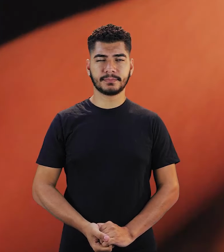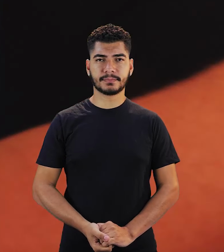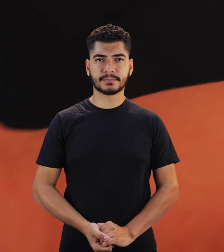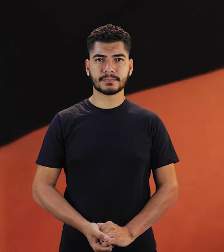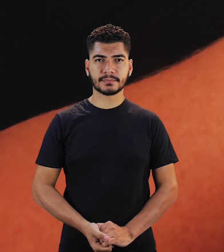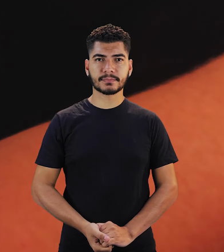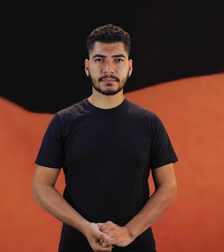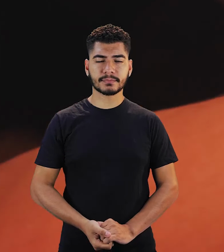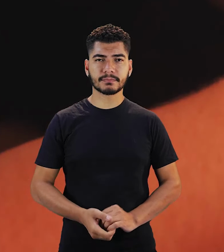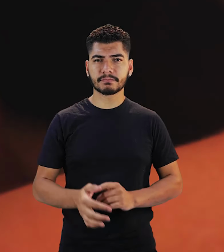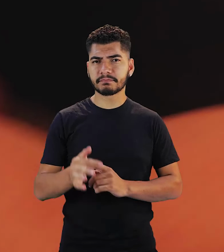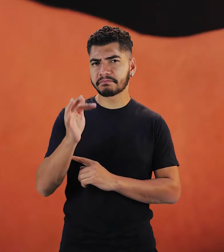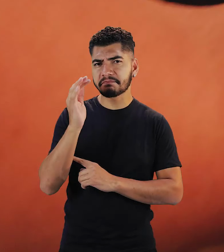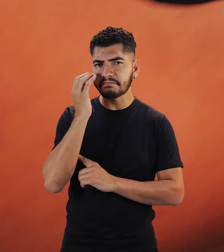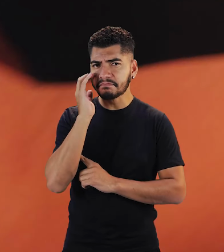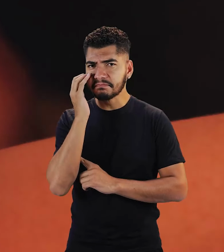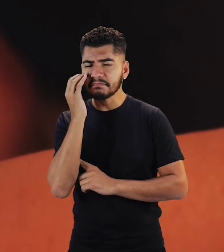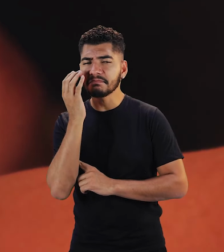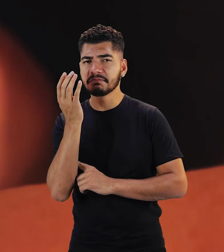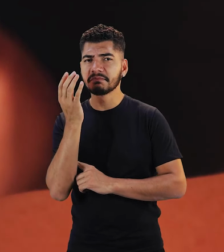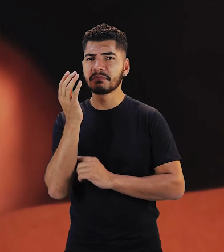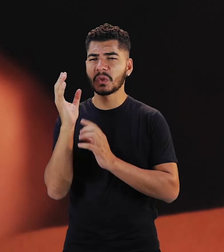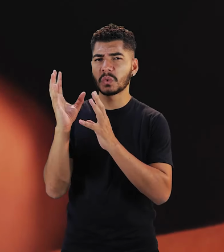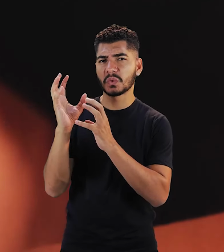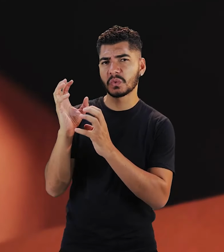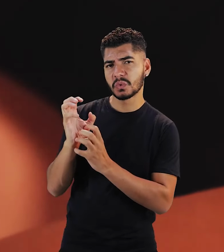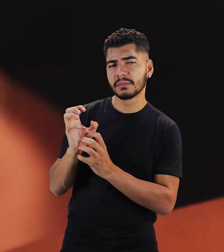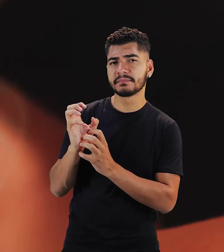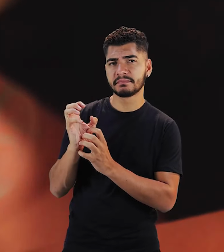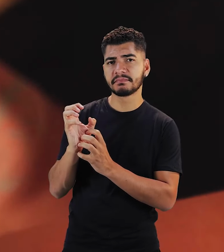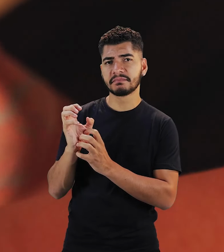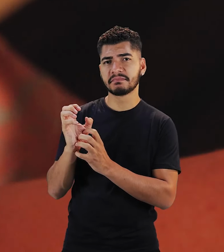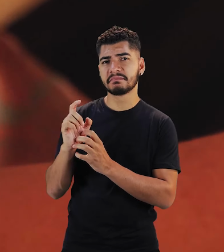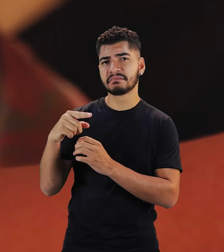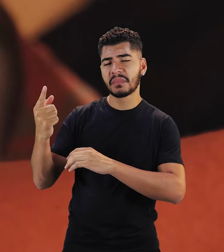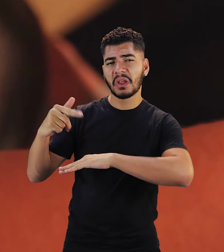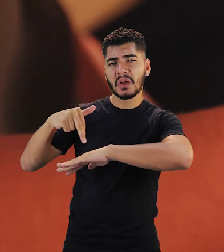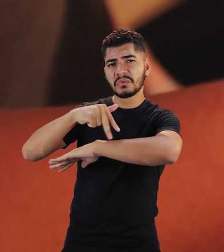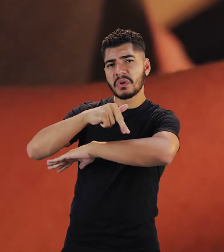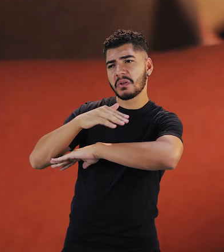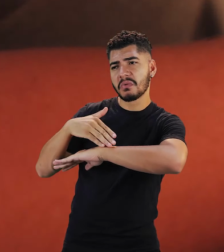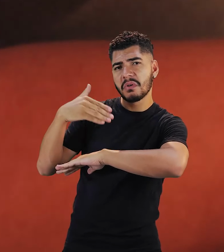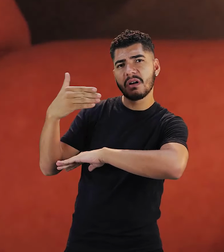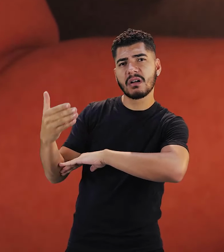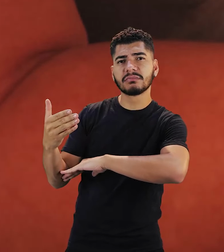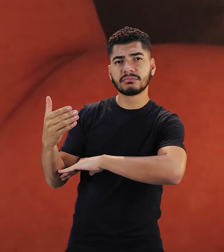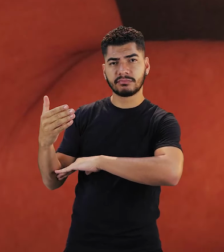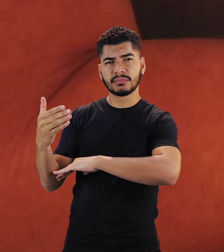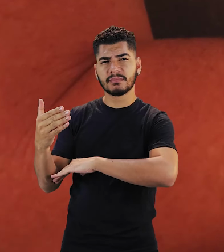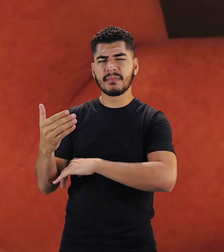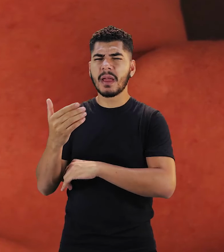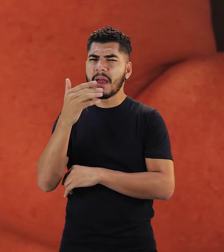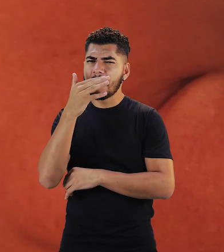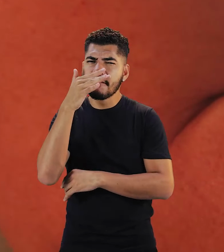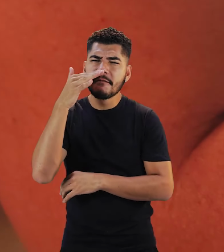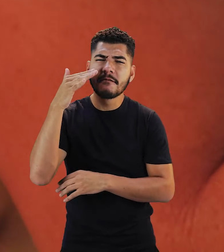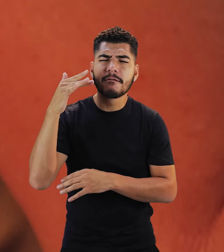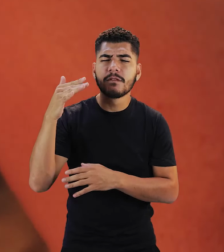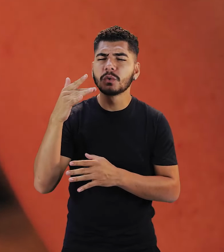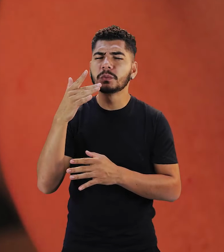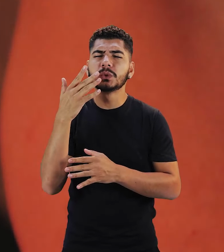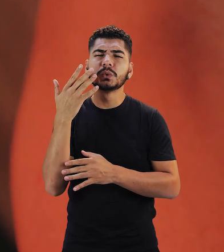As rosas murcham na cesta dos vendedores do outro lado da calçada e o seu perfume